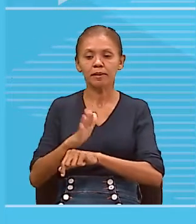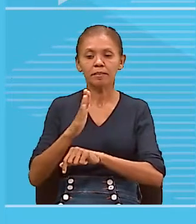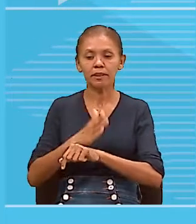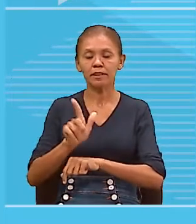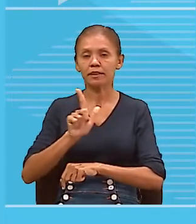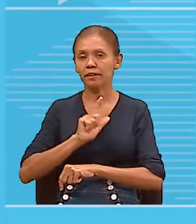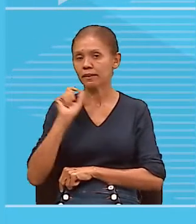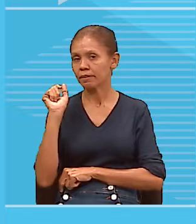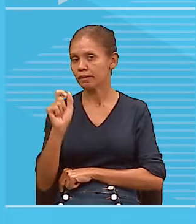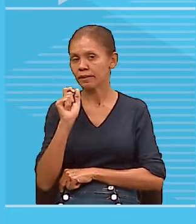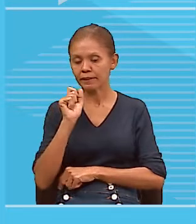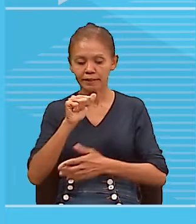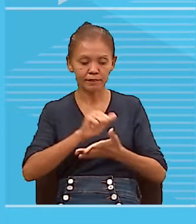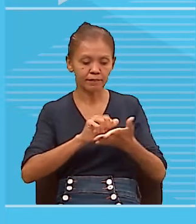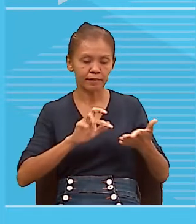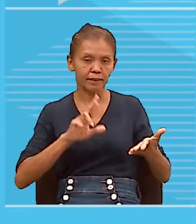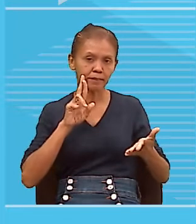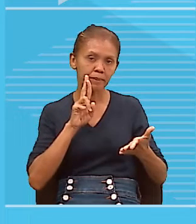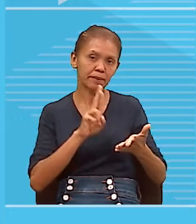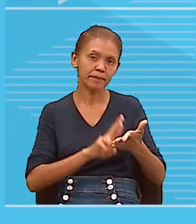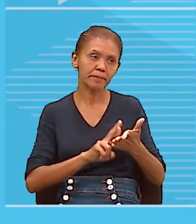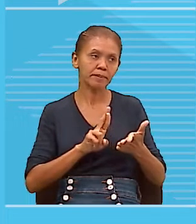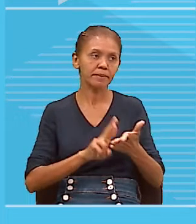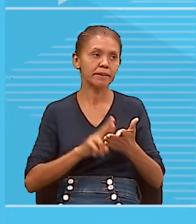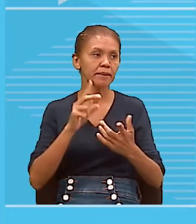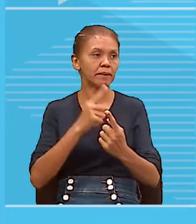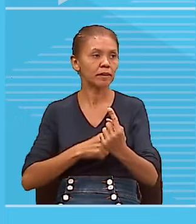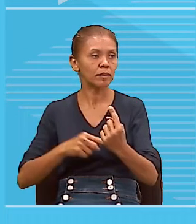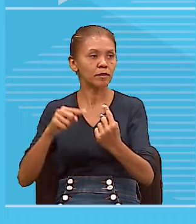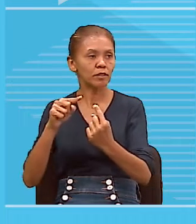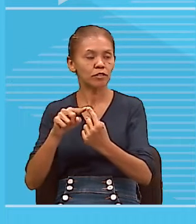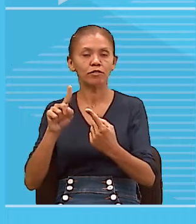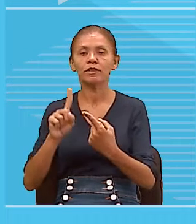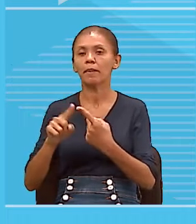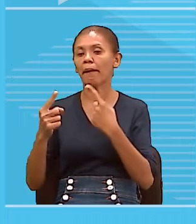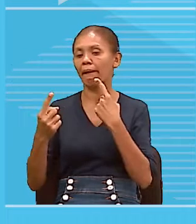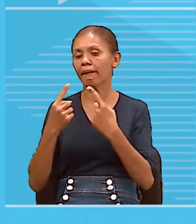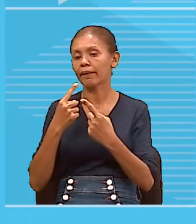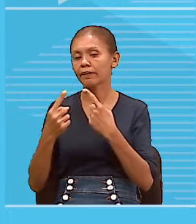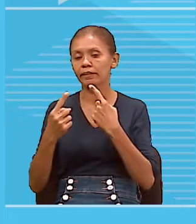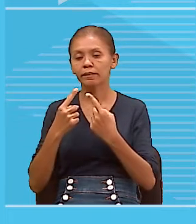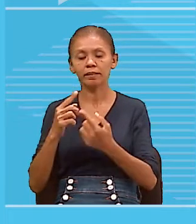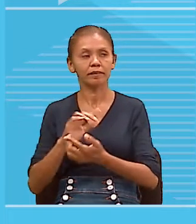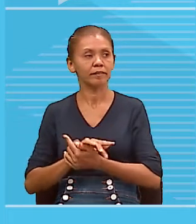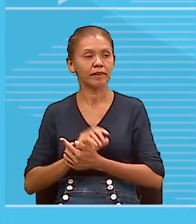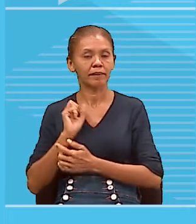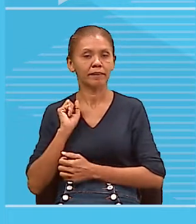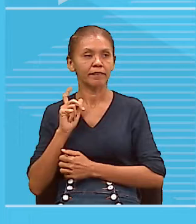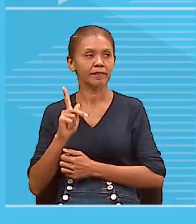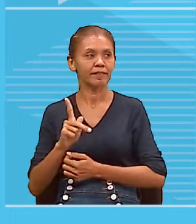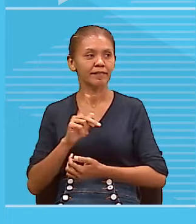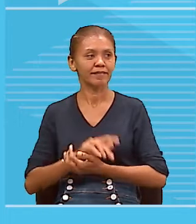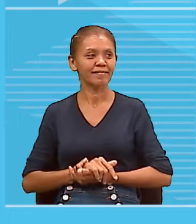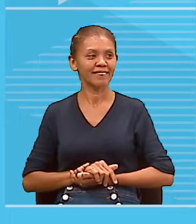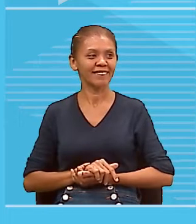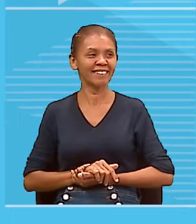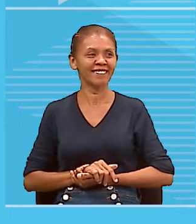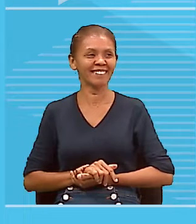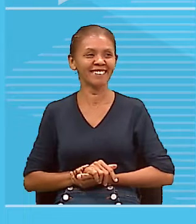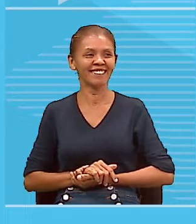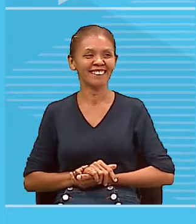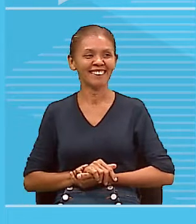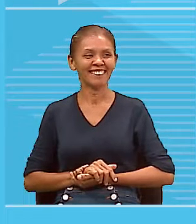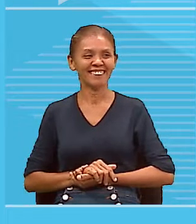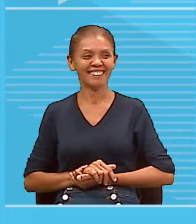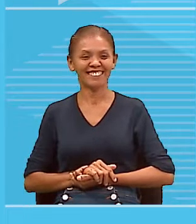resolução de questões objetivas e discursivas beleza já que eu te juro que eu não lembro